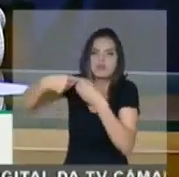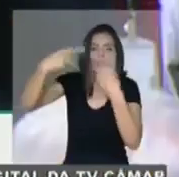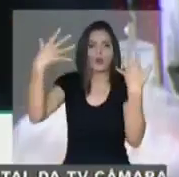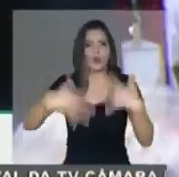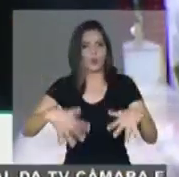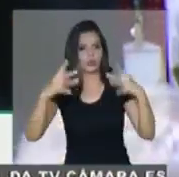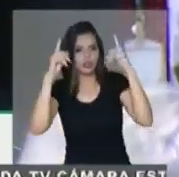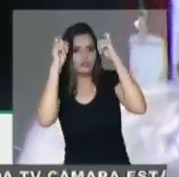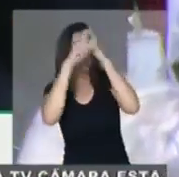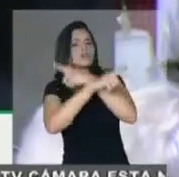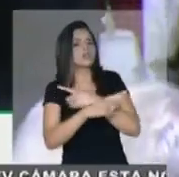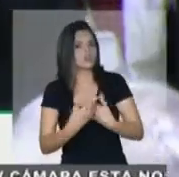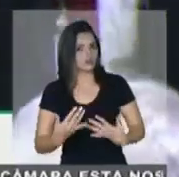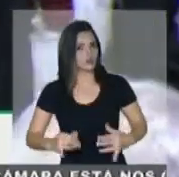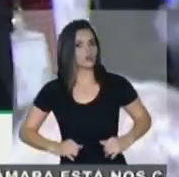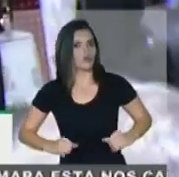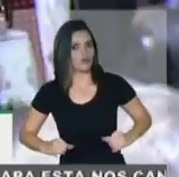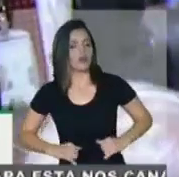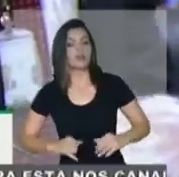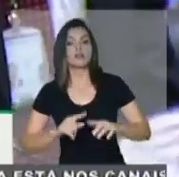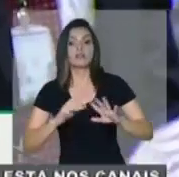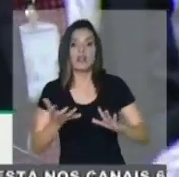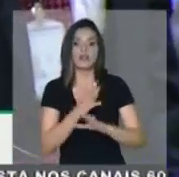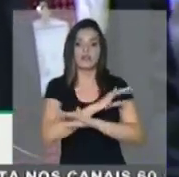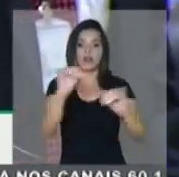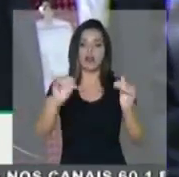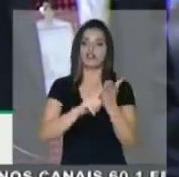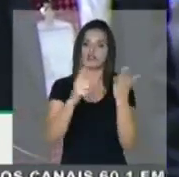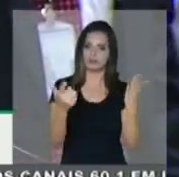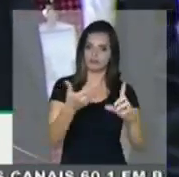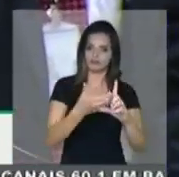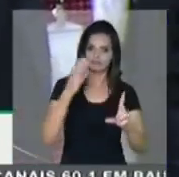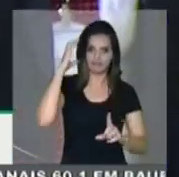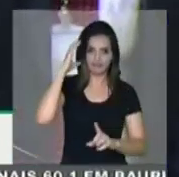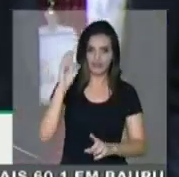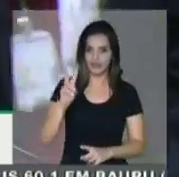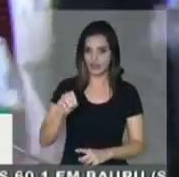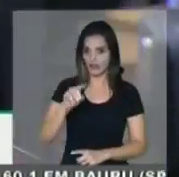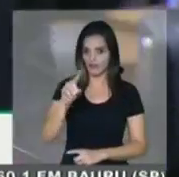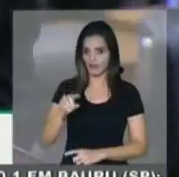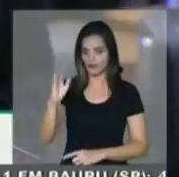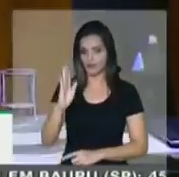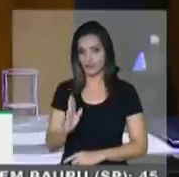isso que eu gostaria de registrar e também colocar nos meios de comunicação dessa casa. Muito obrigado.